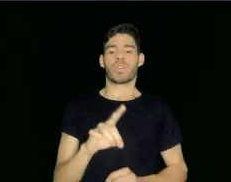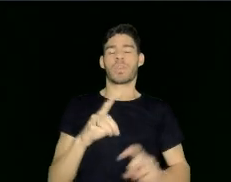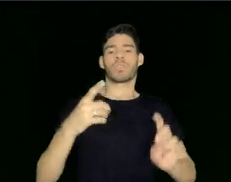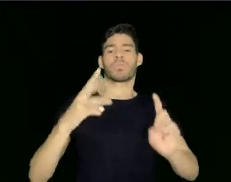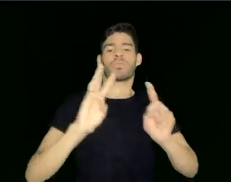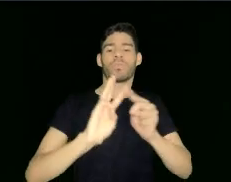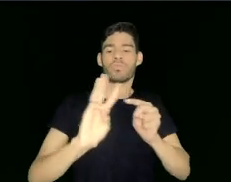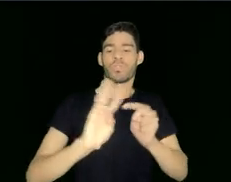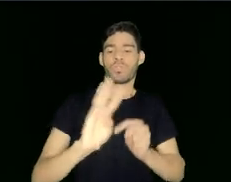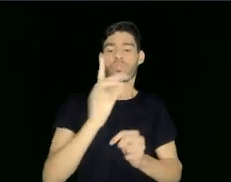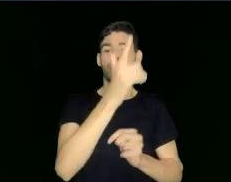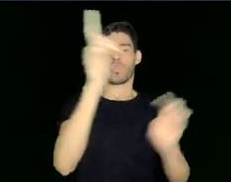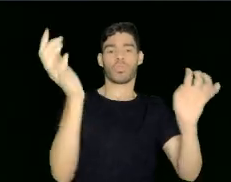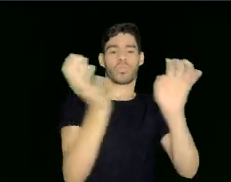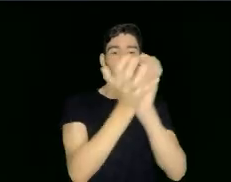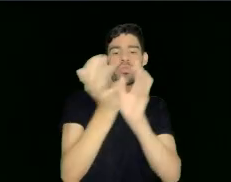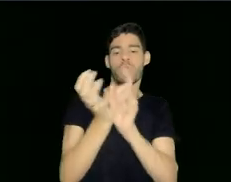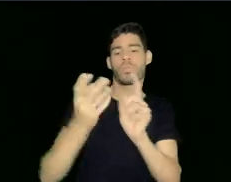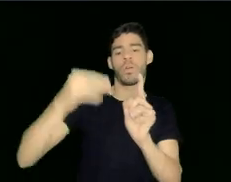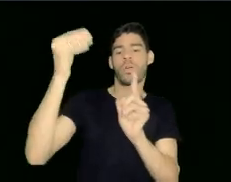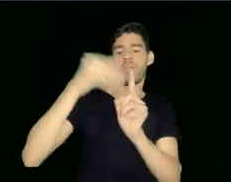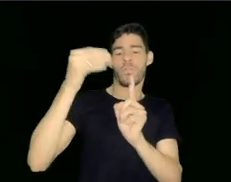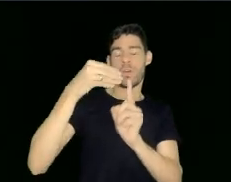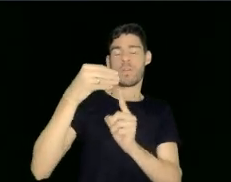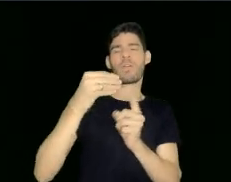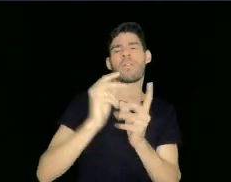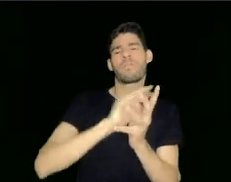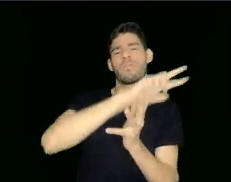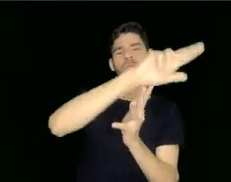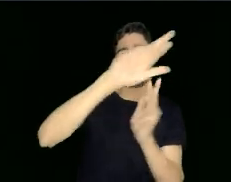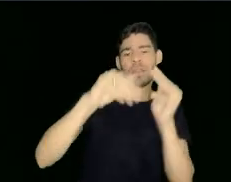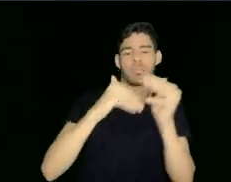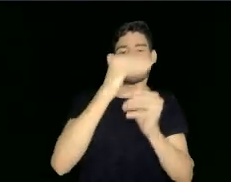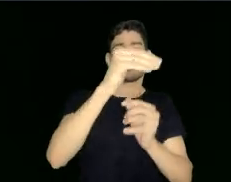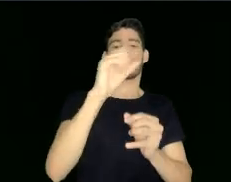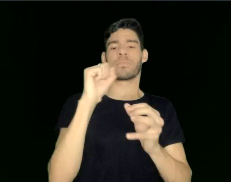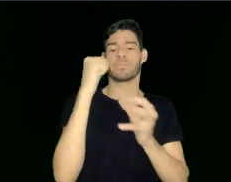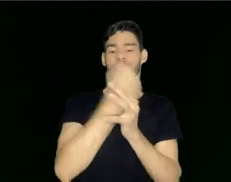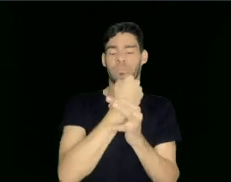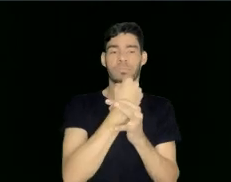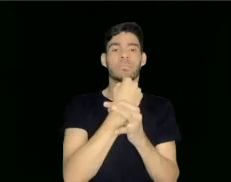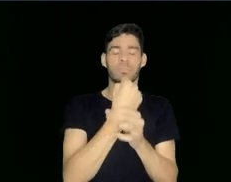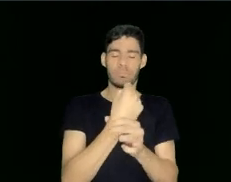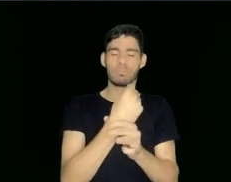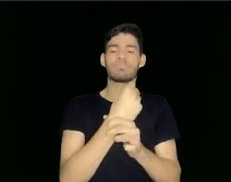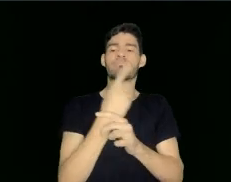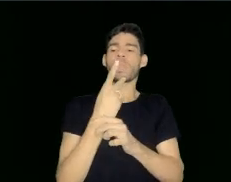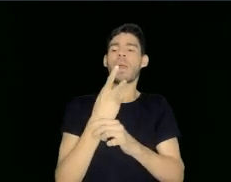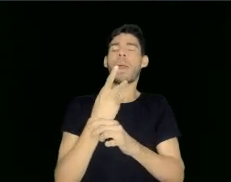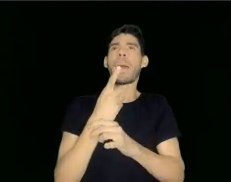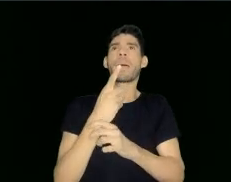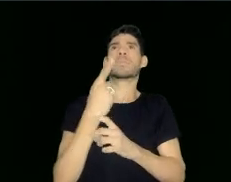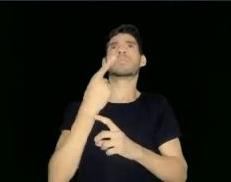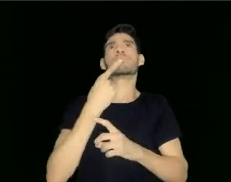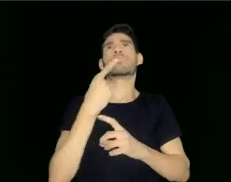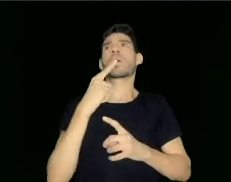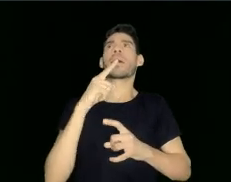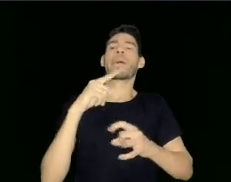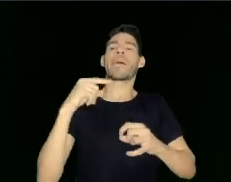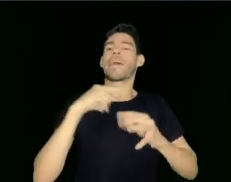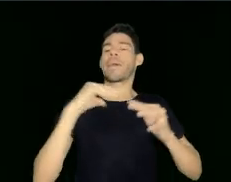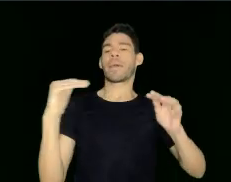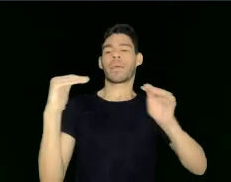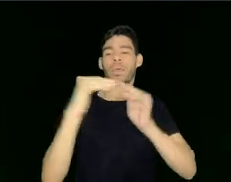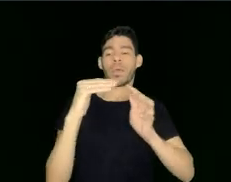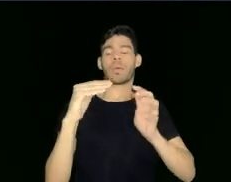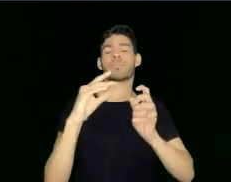olhada holisticamente, dos direitos indígenas e de outros grupos vulneráveis, enfim, ao desenvolvimento sustentável e à